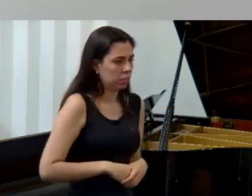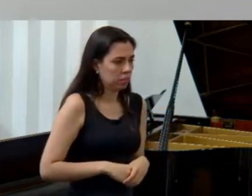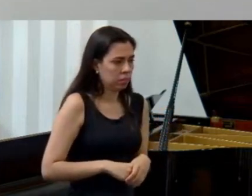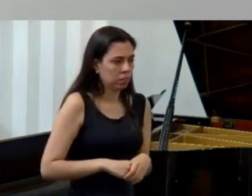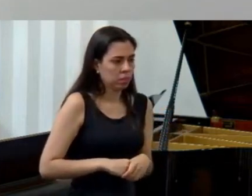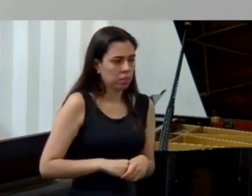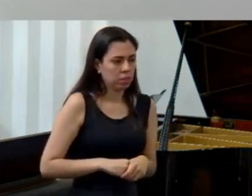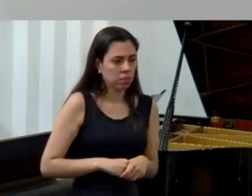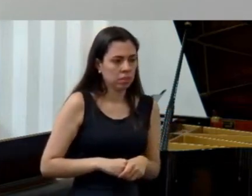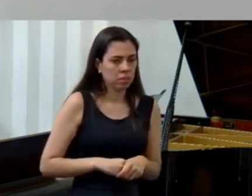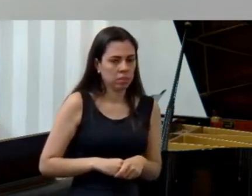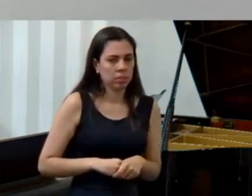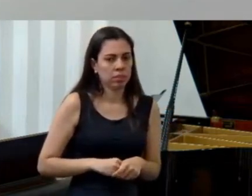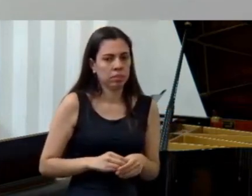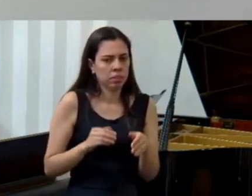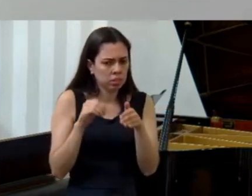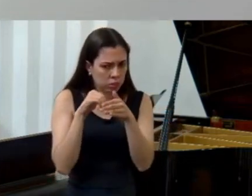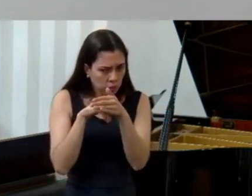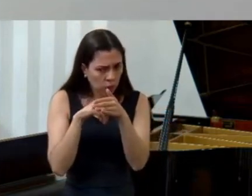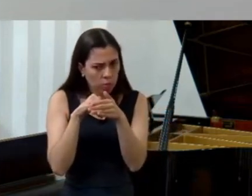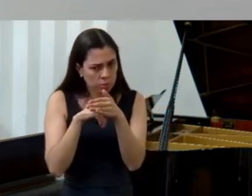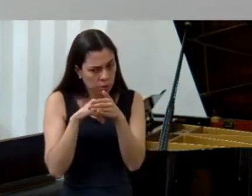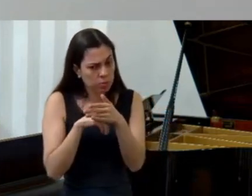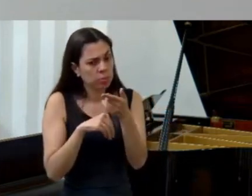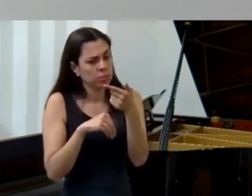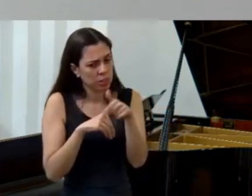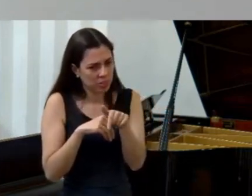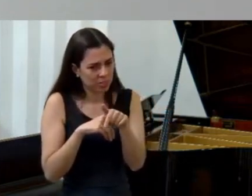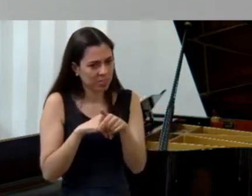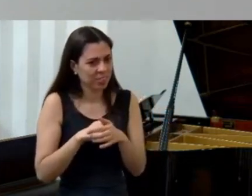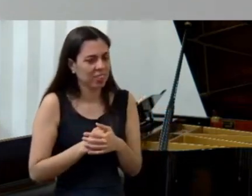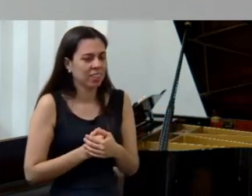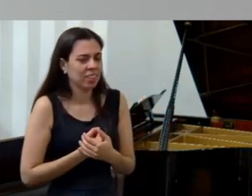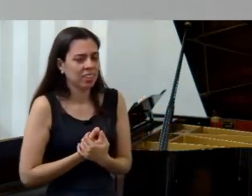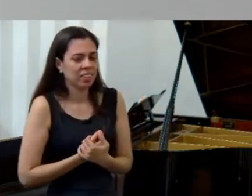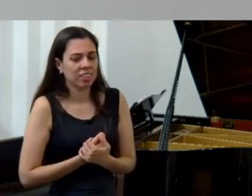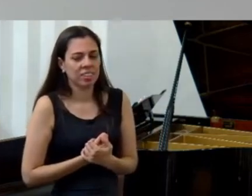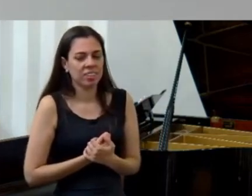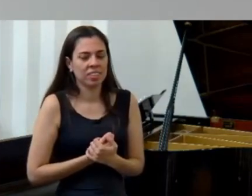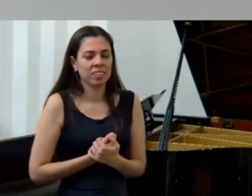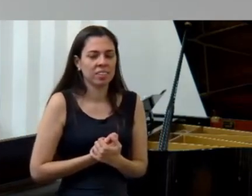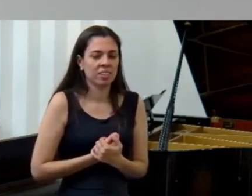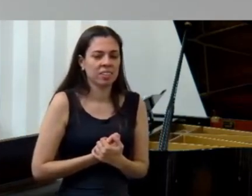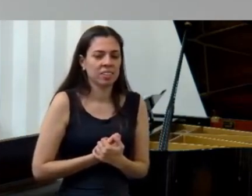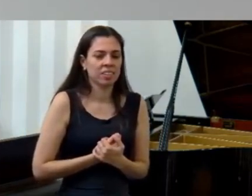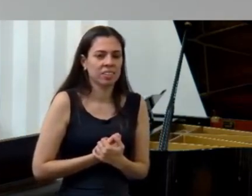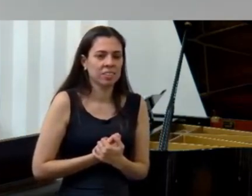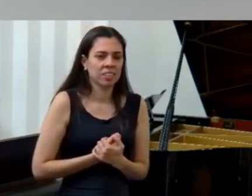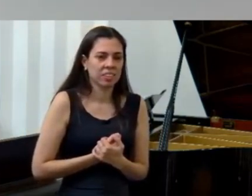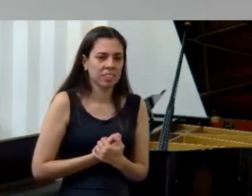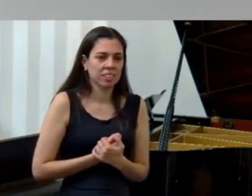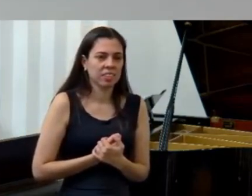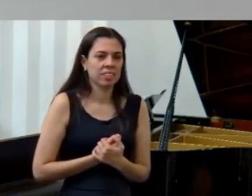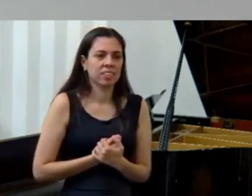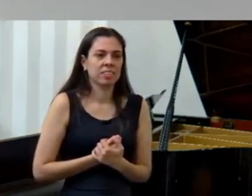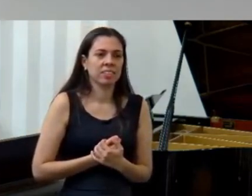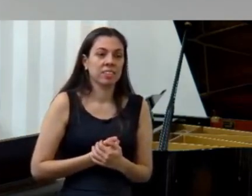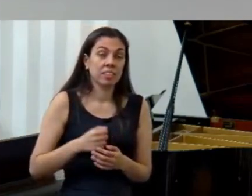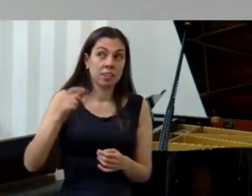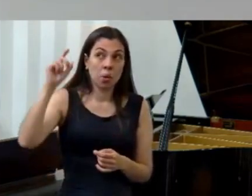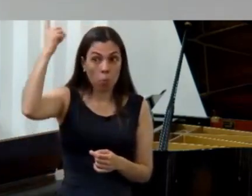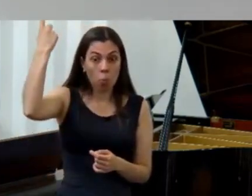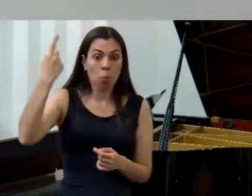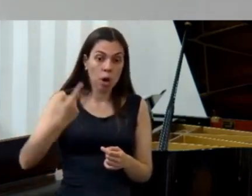caverna? Por que ele entrou ali? Não obstante, Deus enviando o anjo para alimentar,